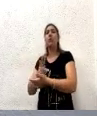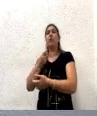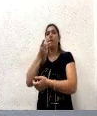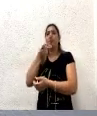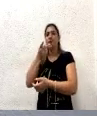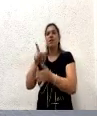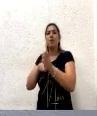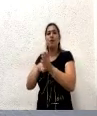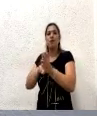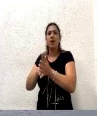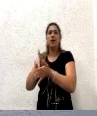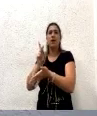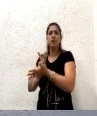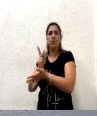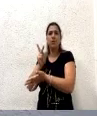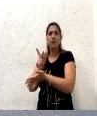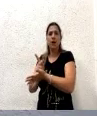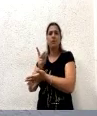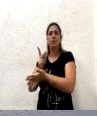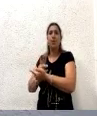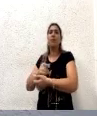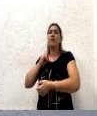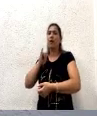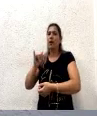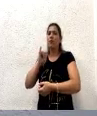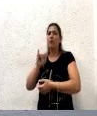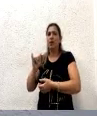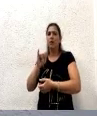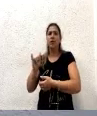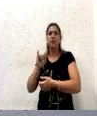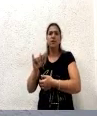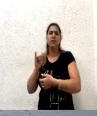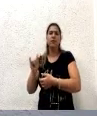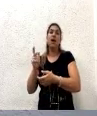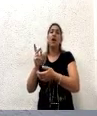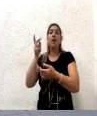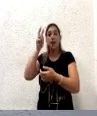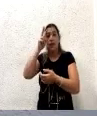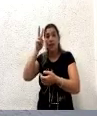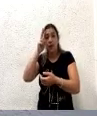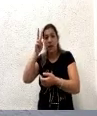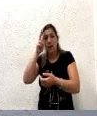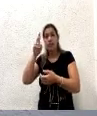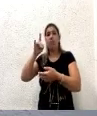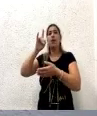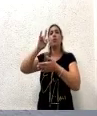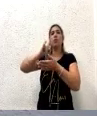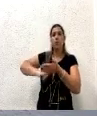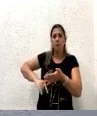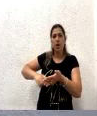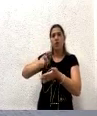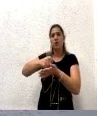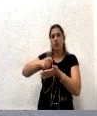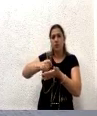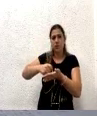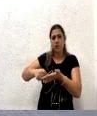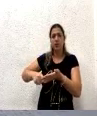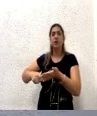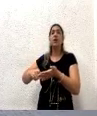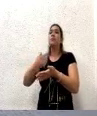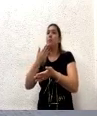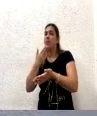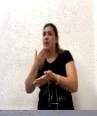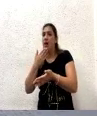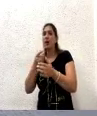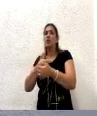de dengue, estamos em tempo de Covid, lembra de testar. A ficha foi lá para a enfermagem, viu que tem sintoma, não pediu teste?